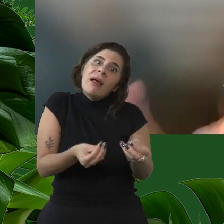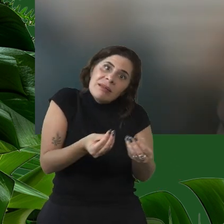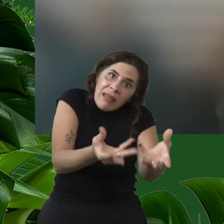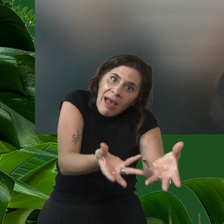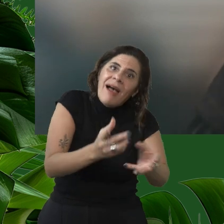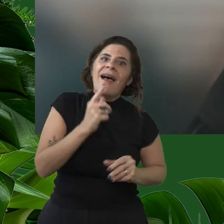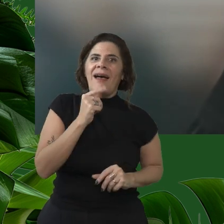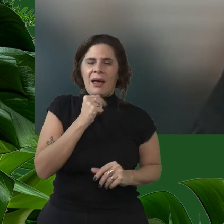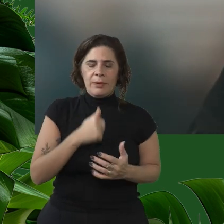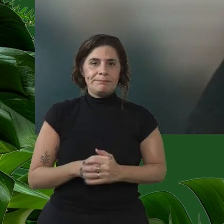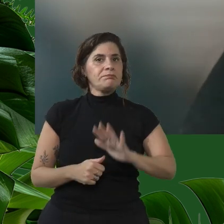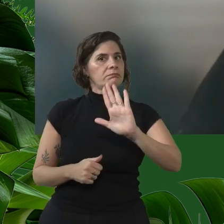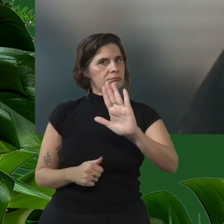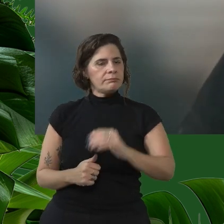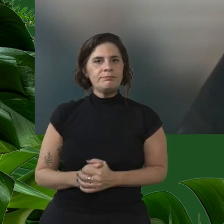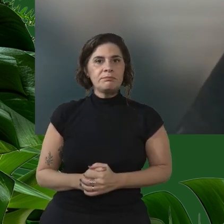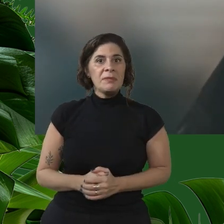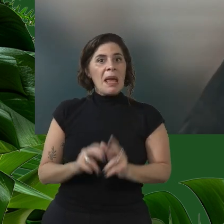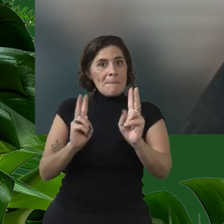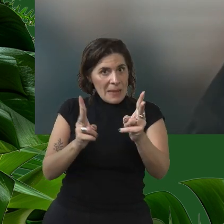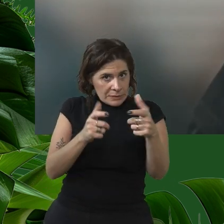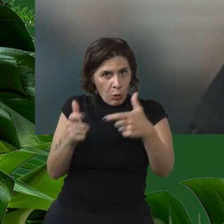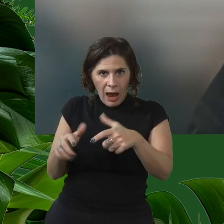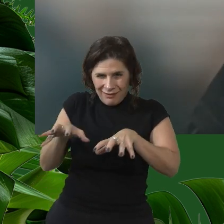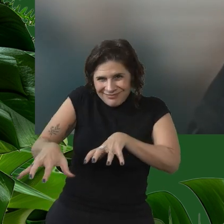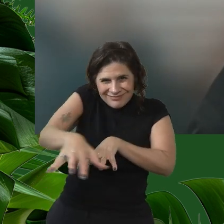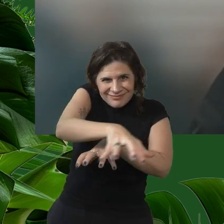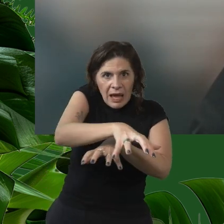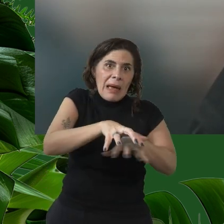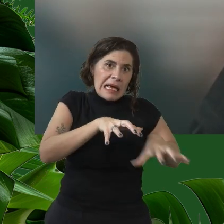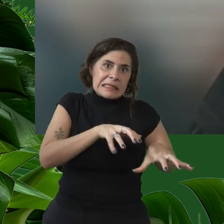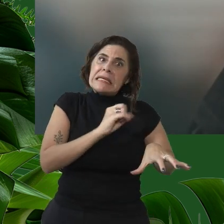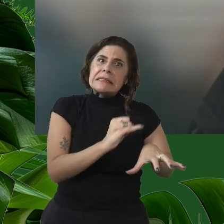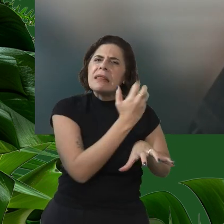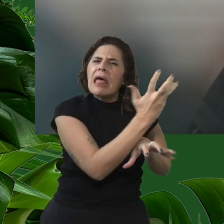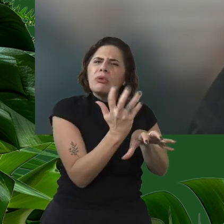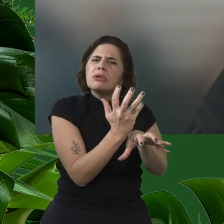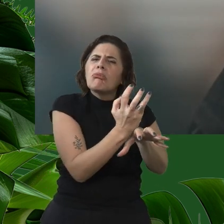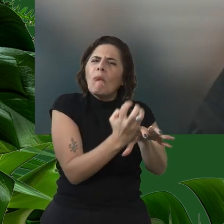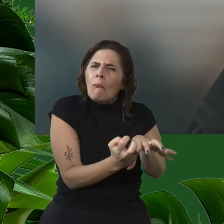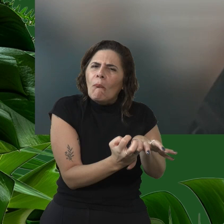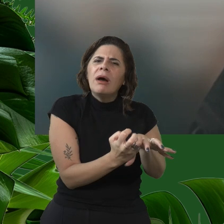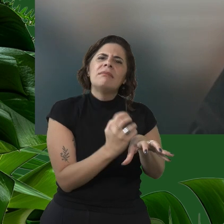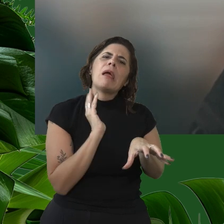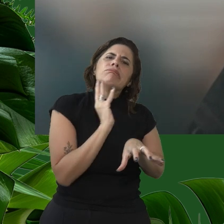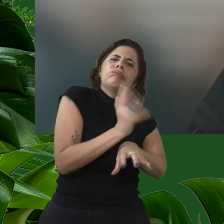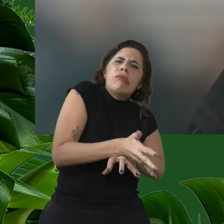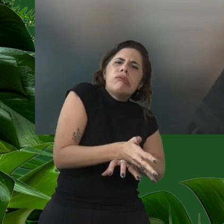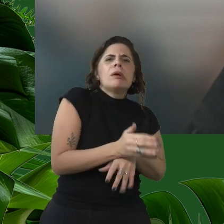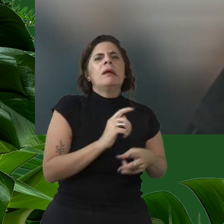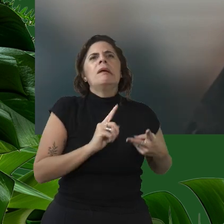nessa mesma região, em microbacias na qual a natureza não estava bem cuidada, né, onde havia uma taxa de